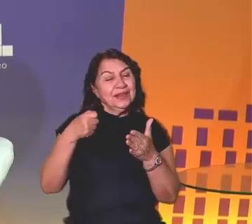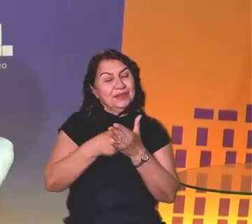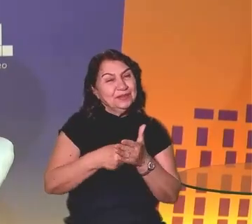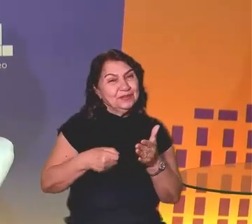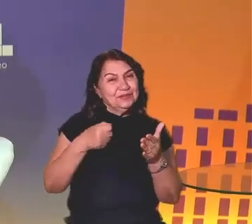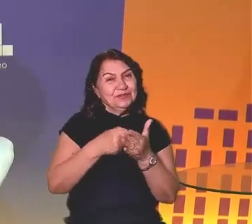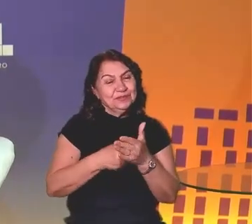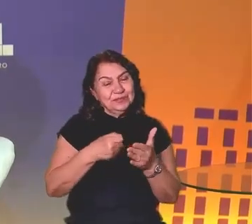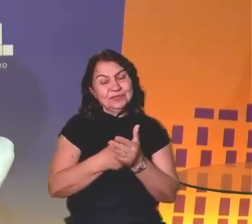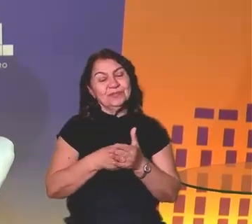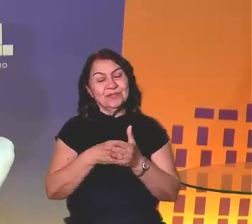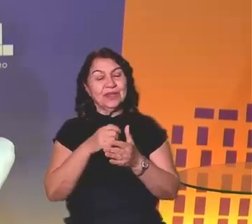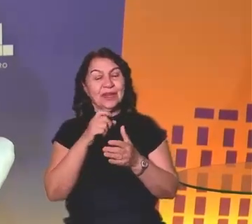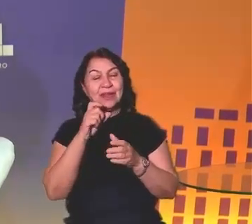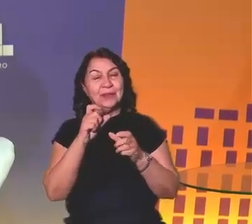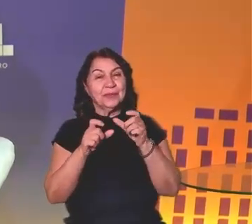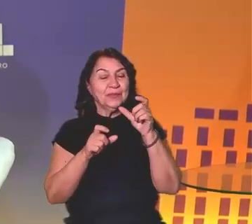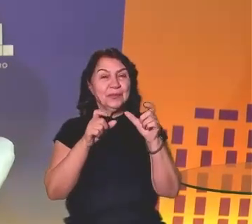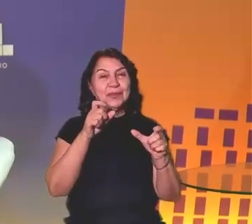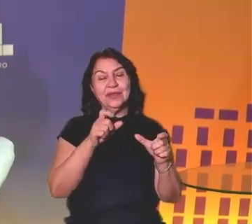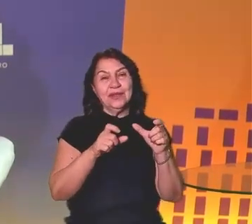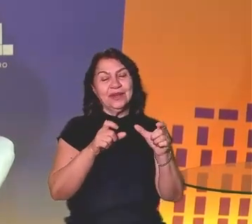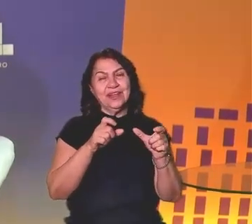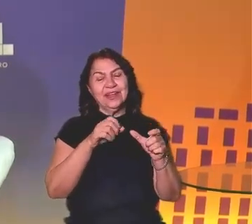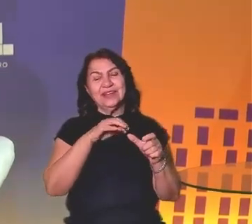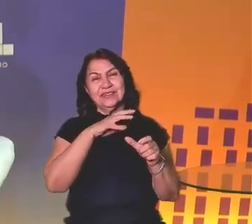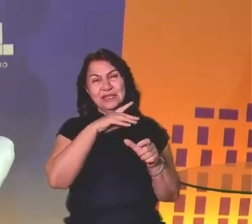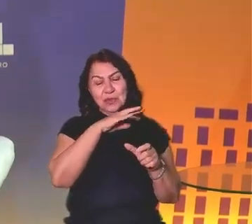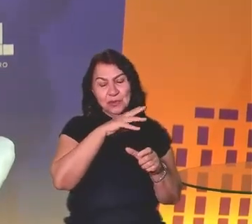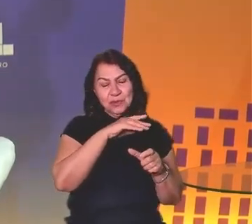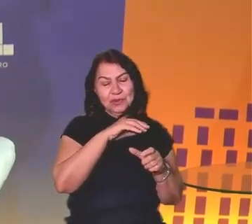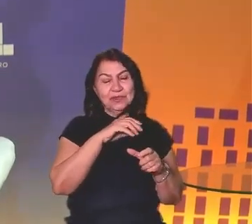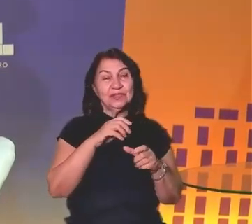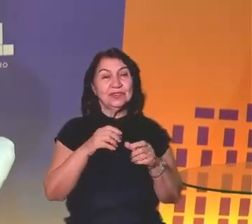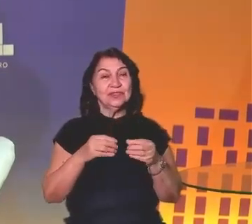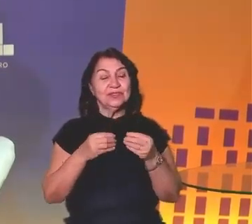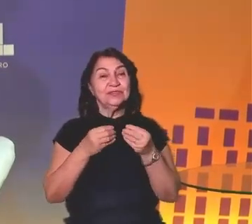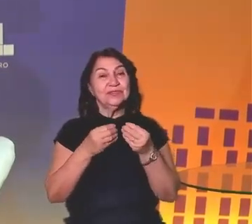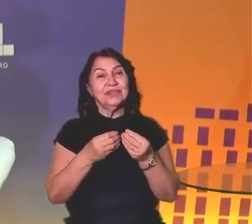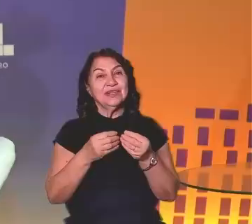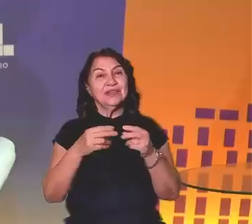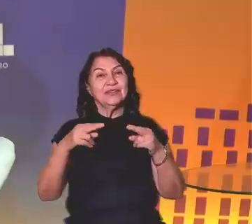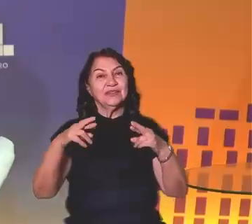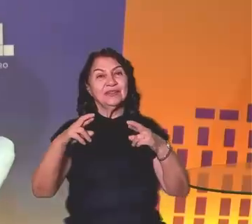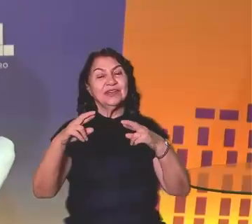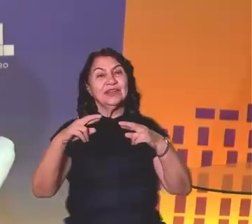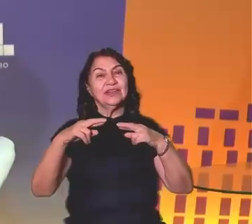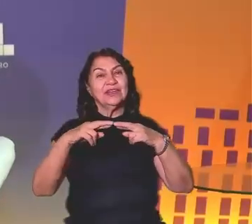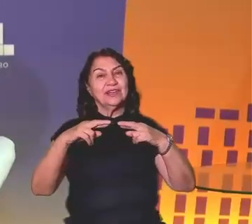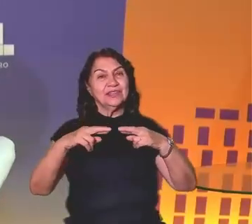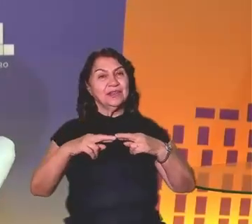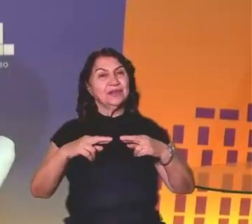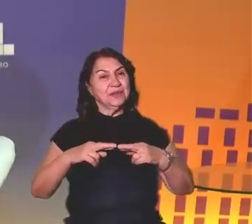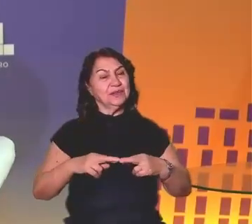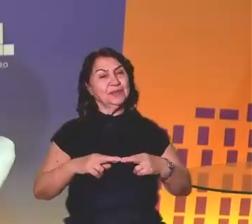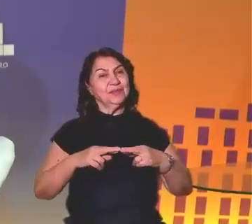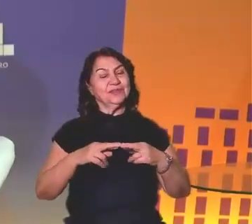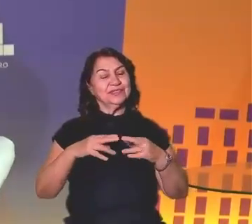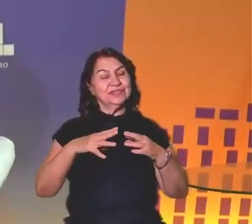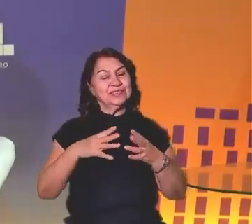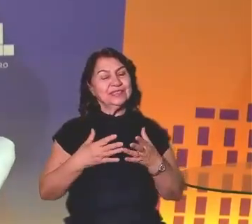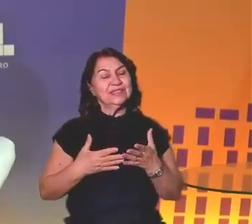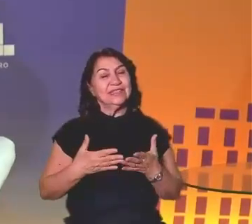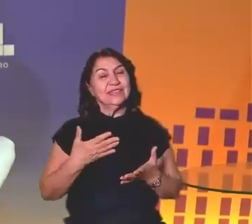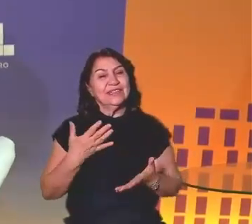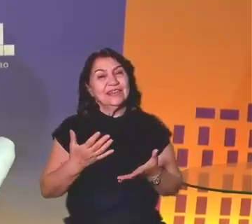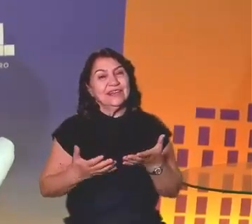é uma coisa que, mesmo com palavras ácidas, a gente passa de uma forma com as rimas que seja leve para a gente conseguir acessar o